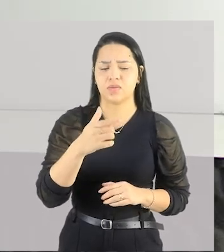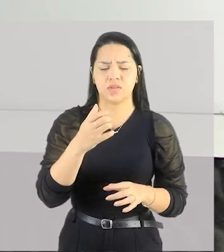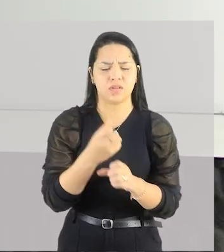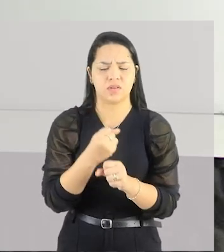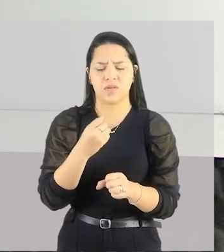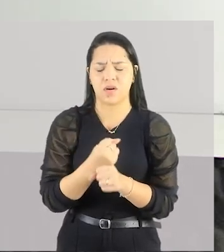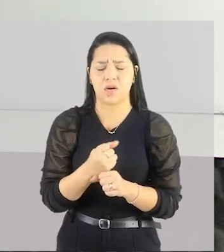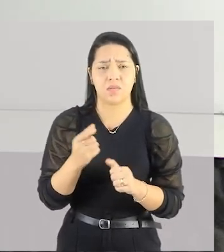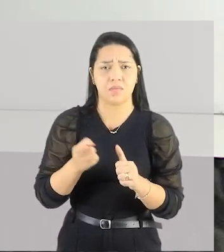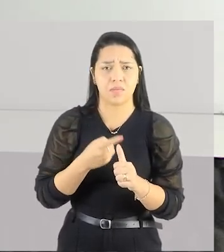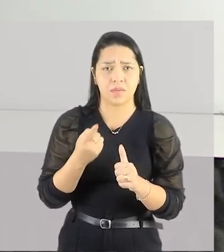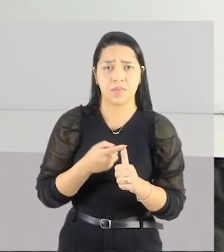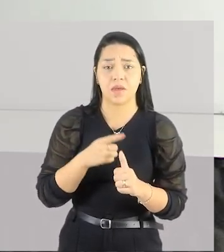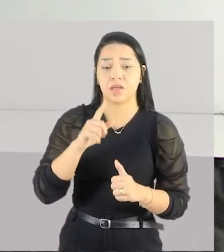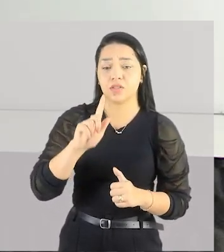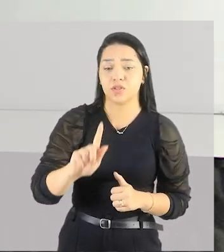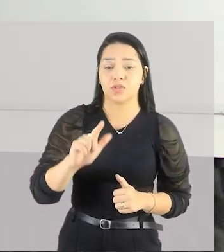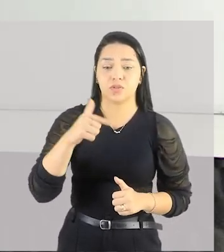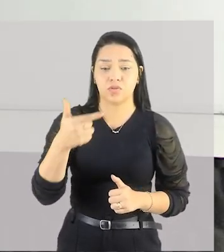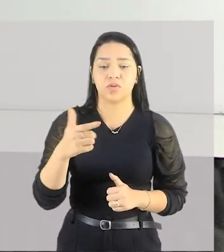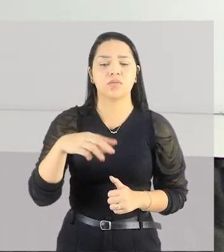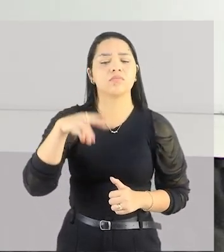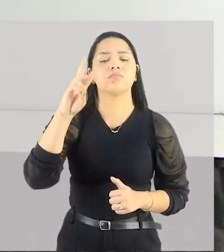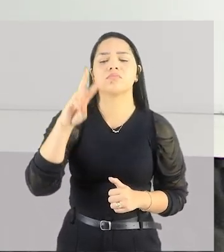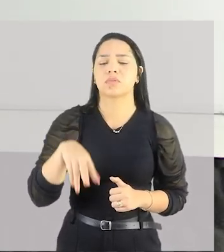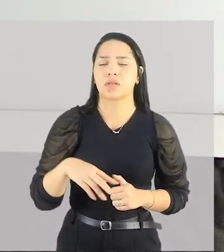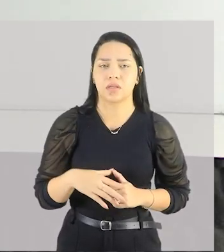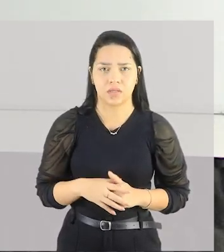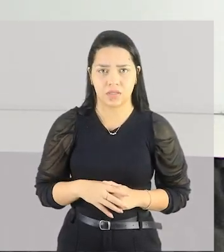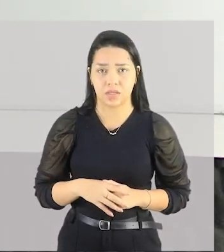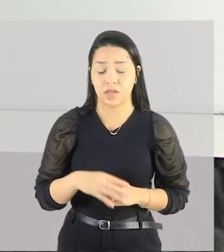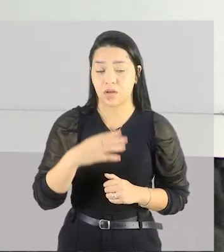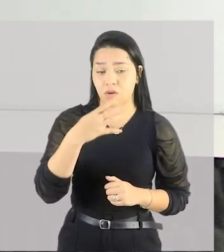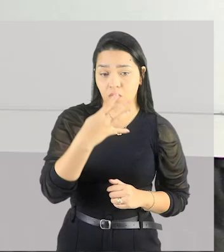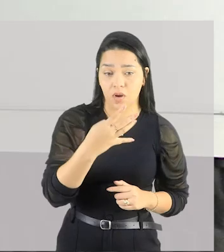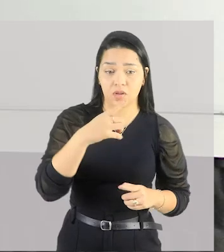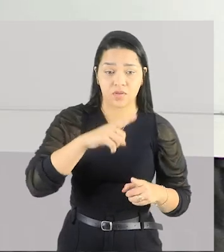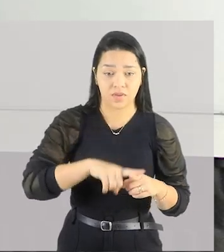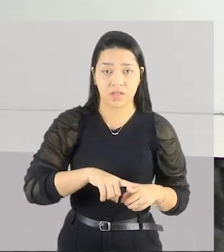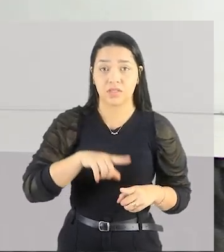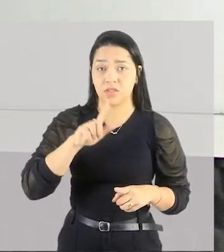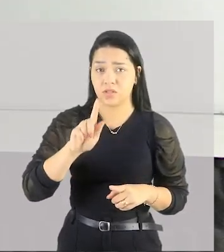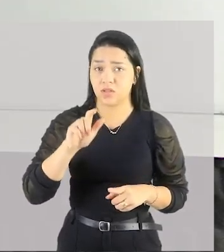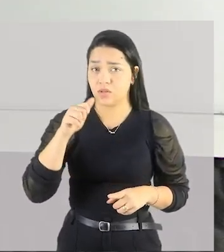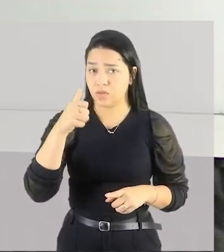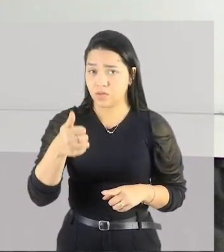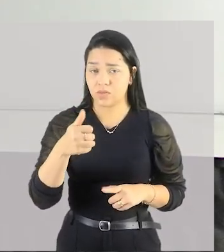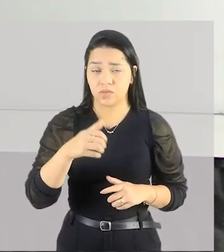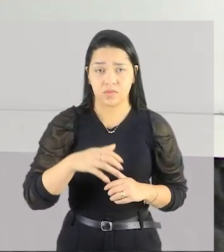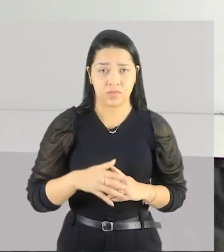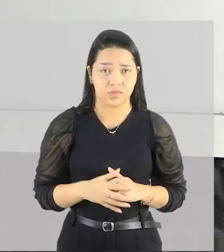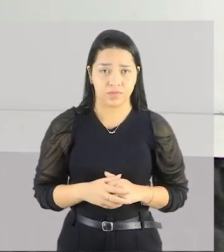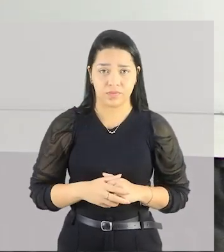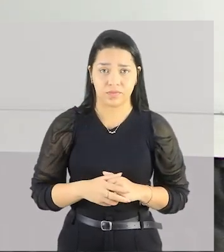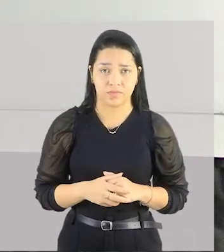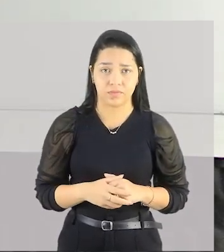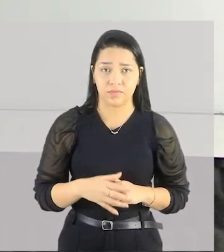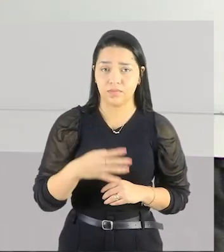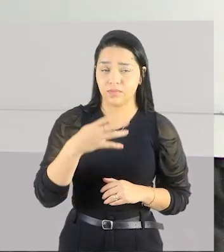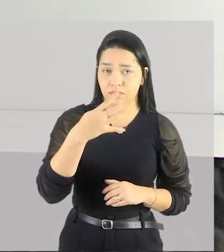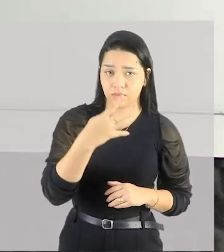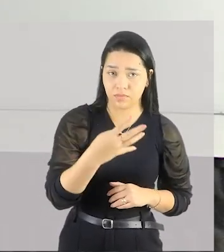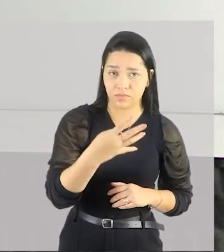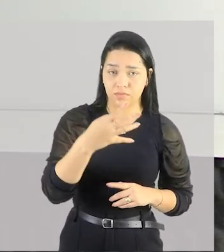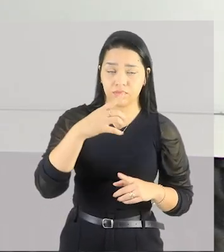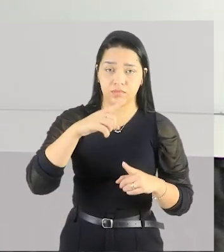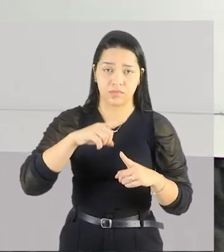ao cubo vezes N, tá? Agora aqui, turma, já é quem? Já é a constante 2, né? Então, bora colocar o